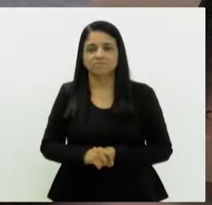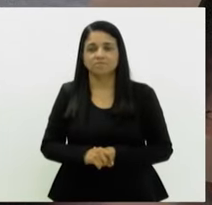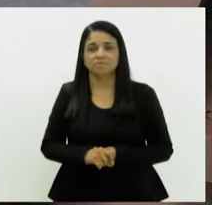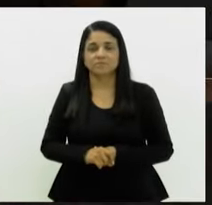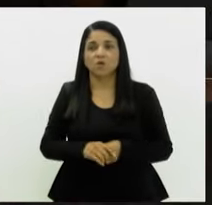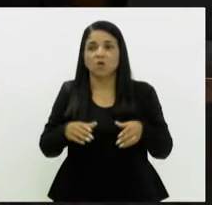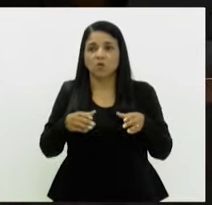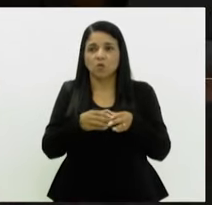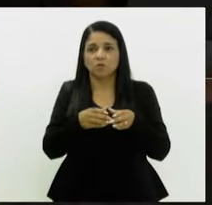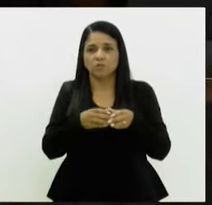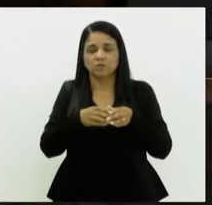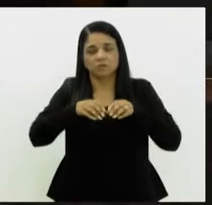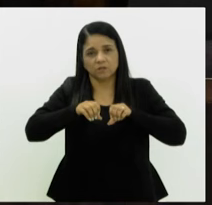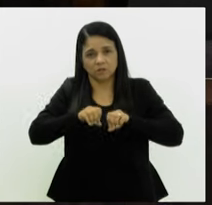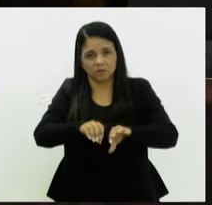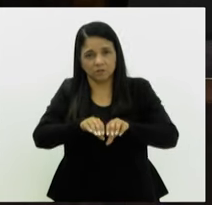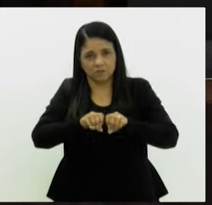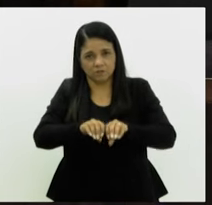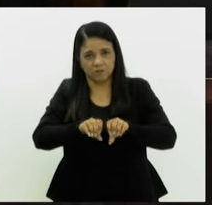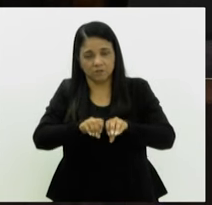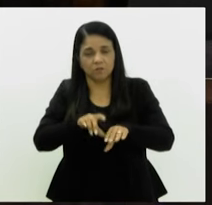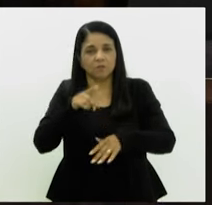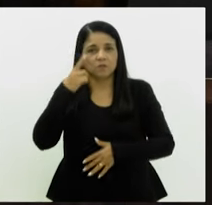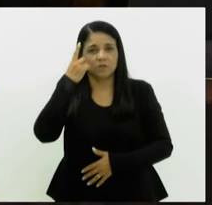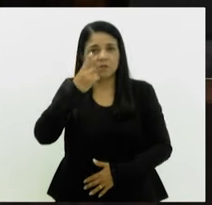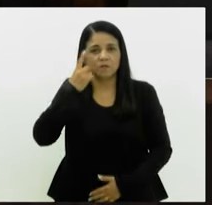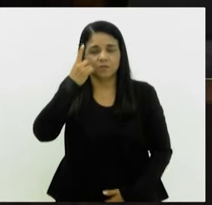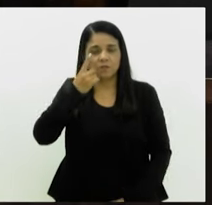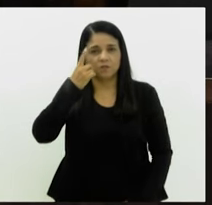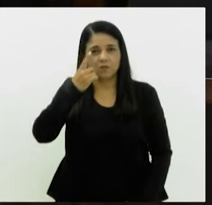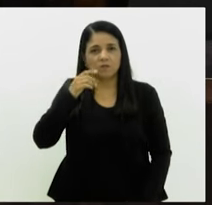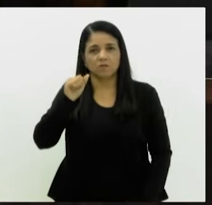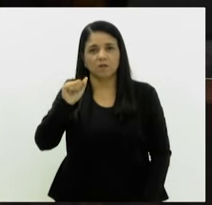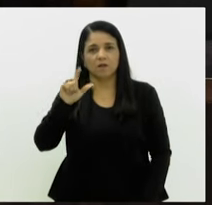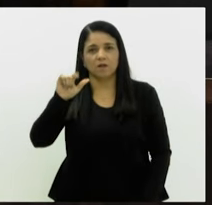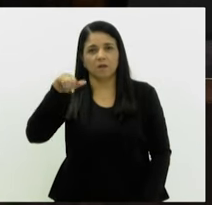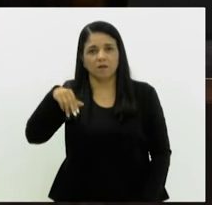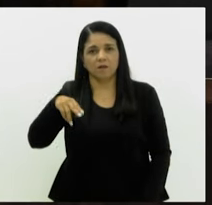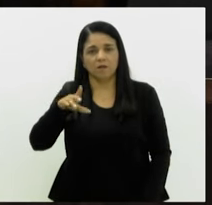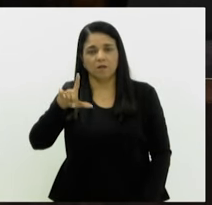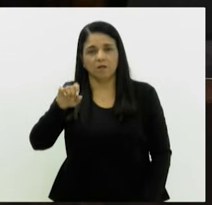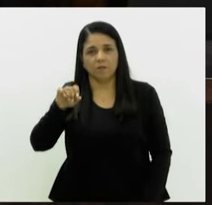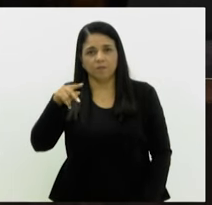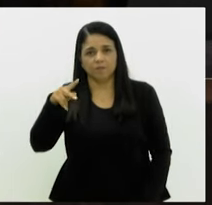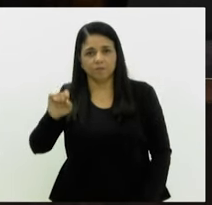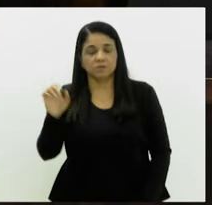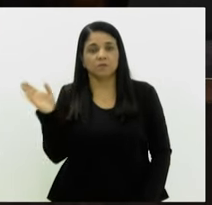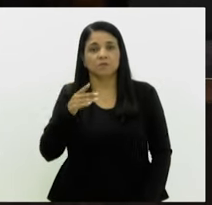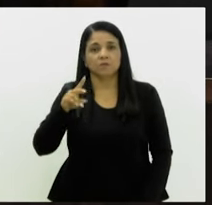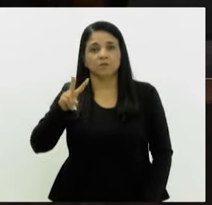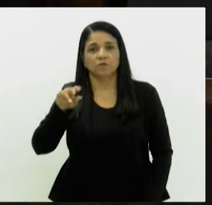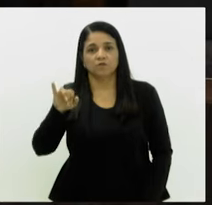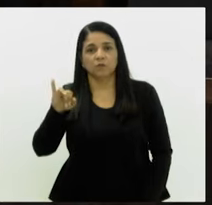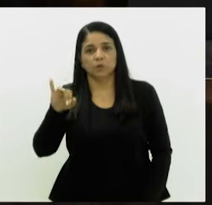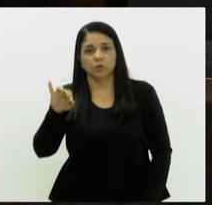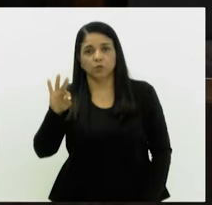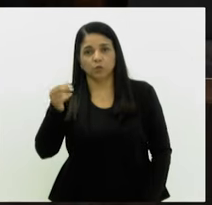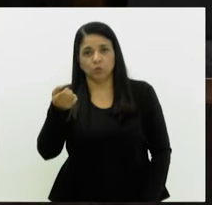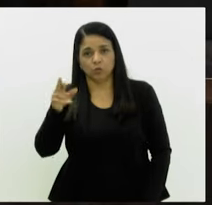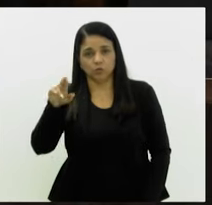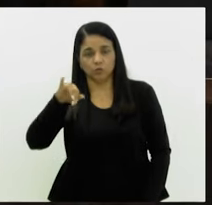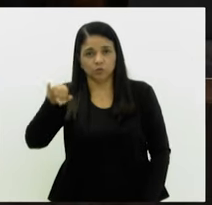Pela Comissão de Educação, deputado Alan Lopes, deputado Vitor Júnior, deputado Flávio